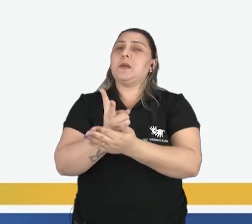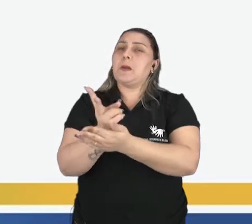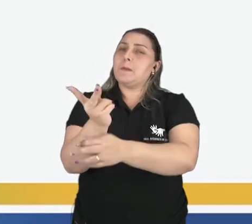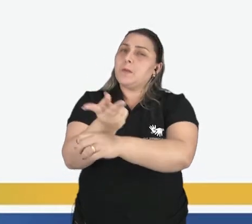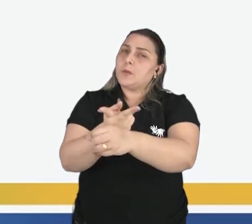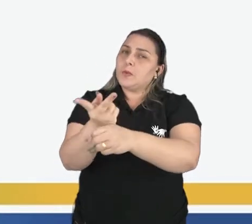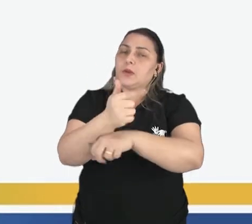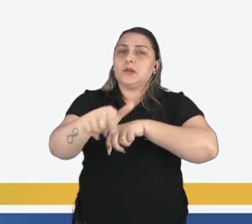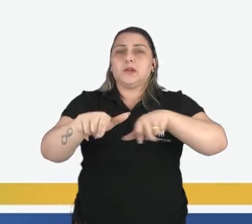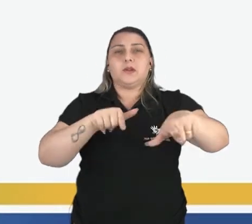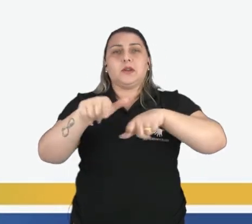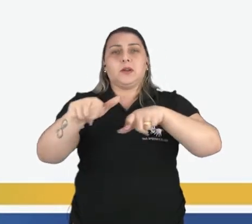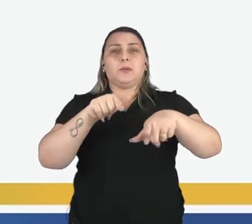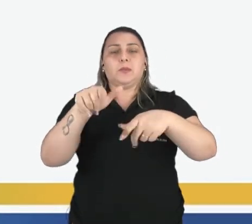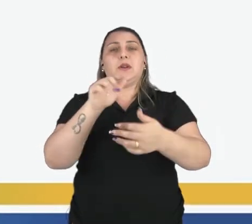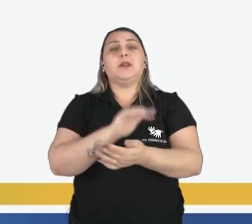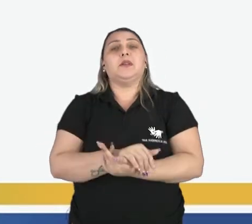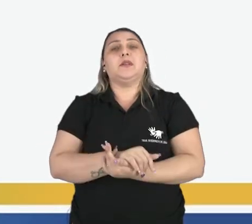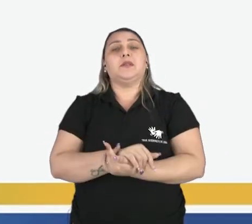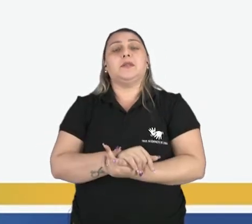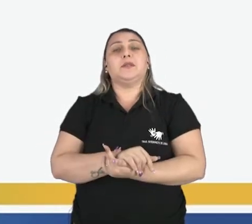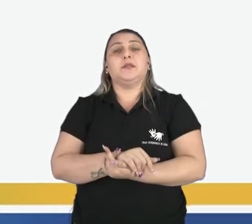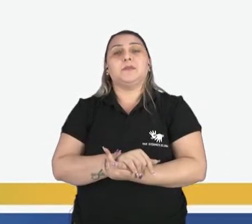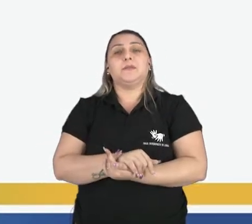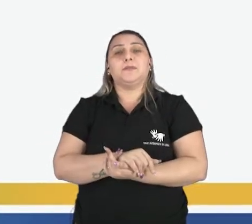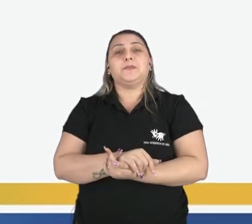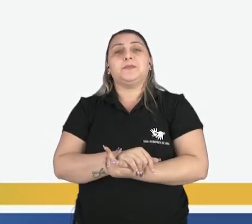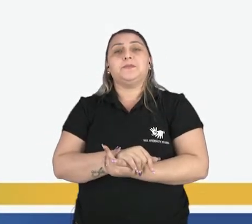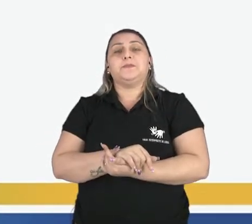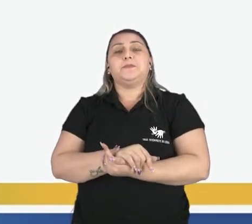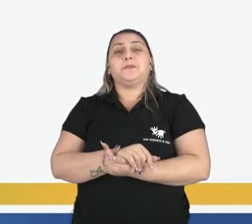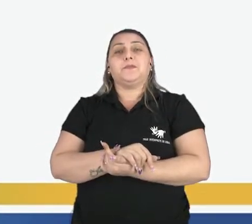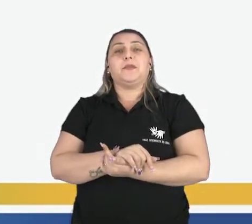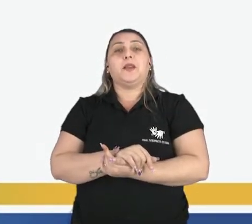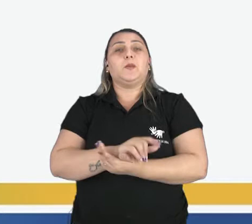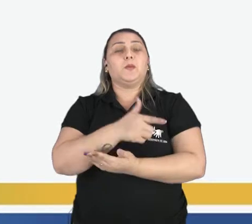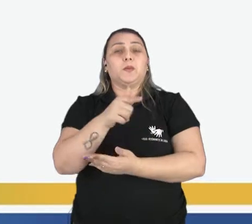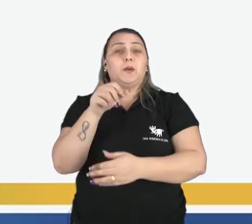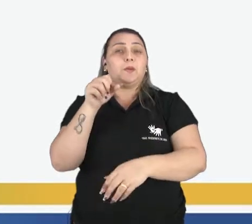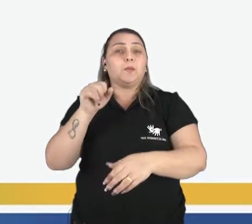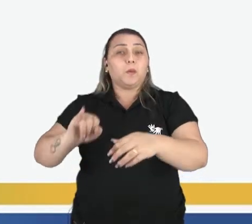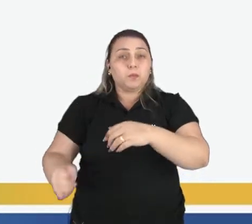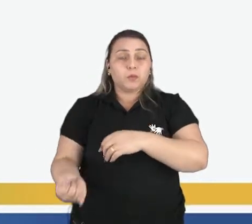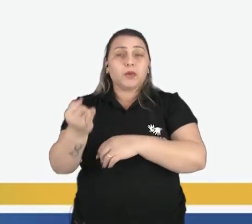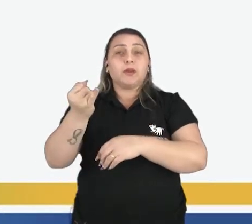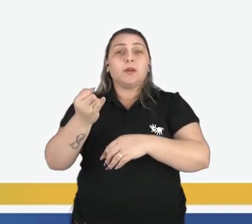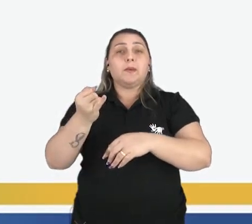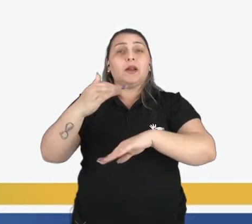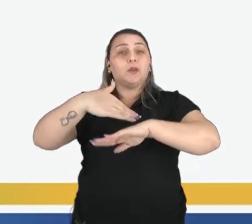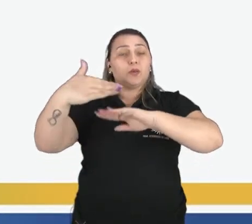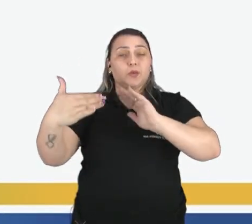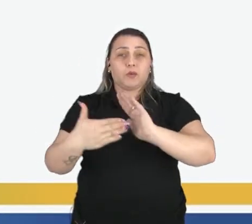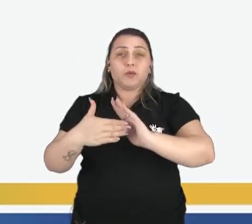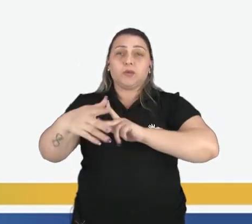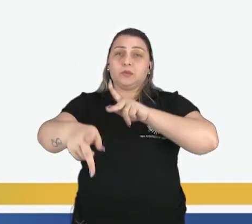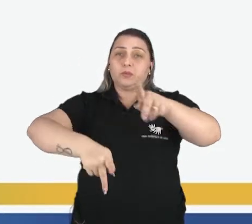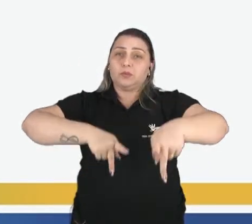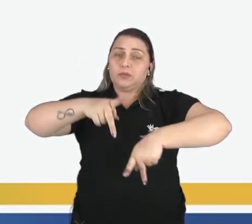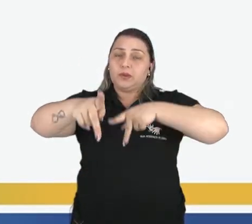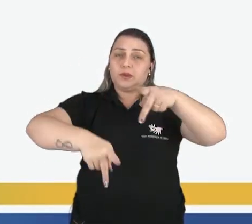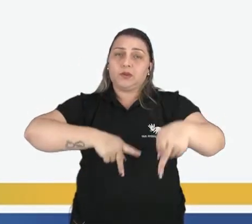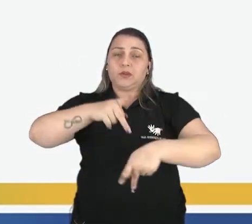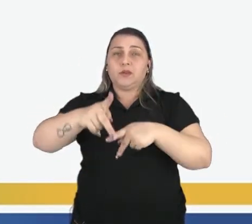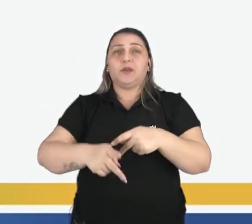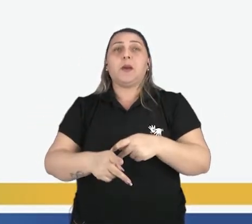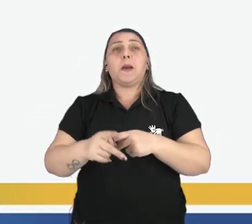de um trabalho. E nem sempre o trabalho está aberto para todas as camadas da população.